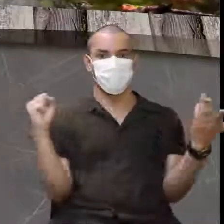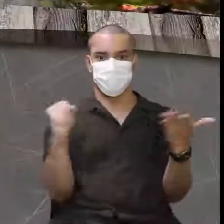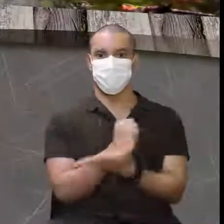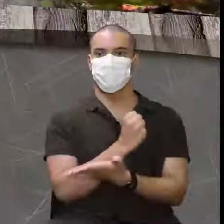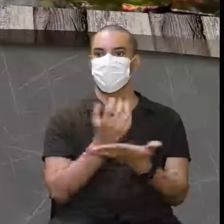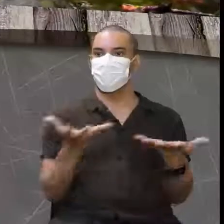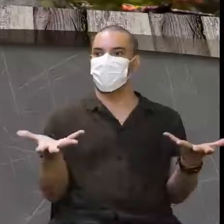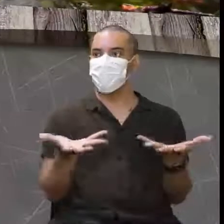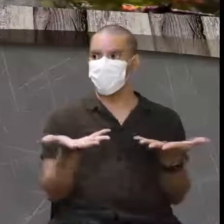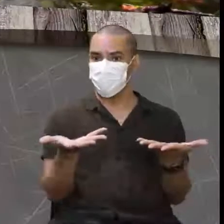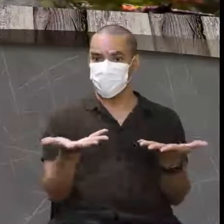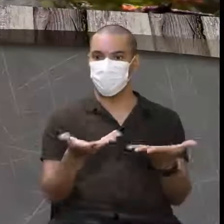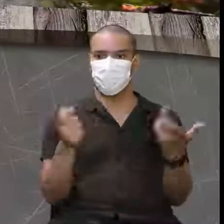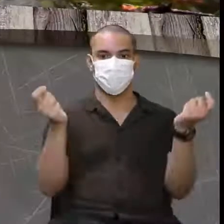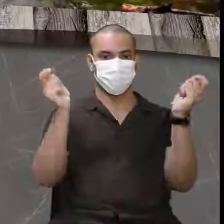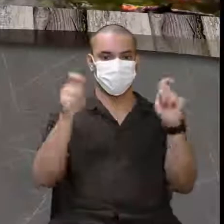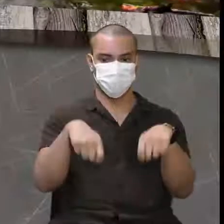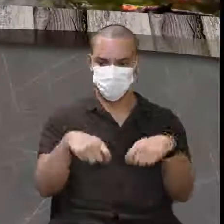né? Eu vou